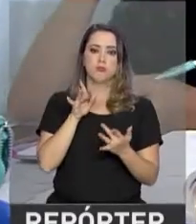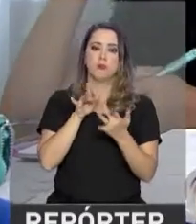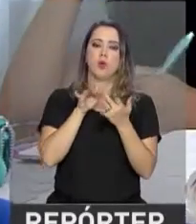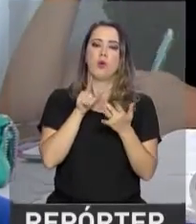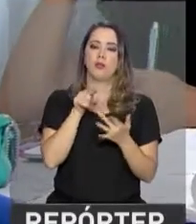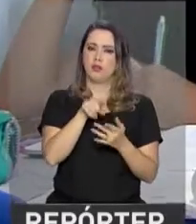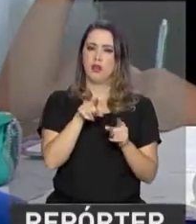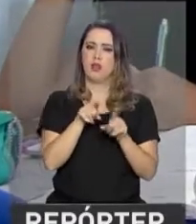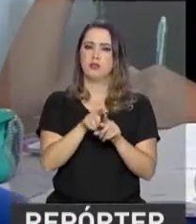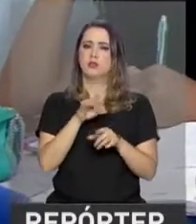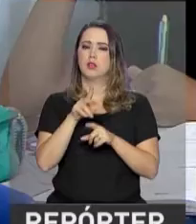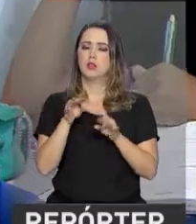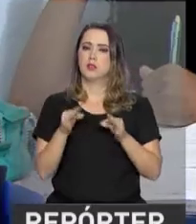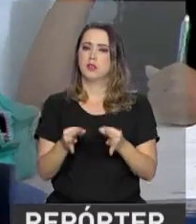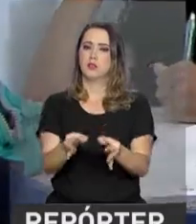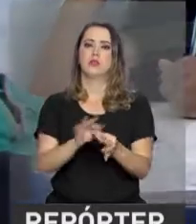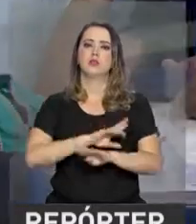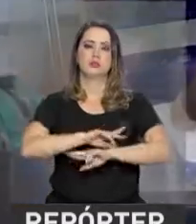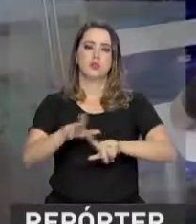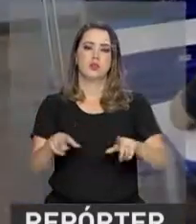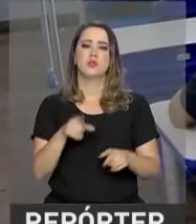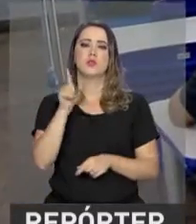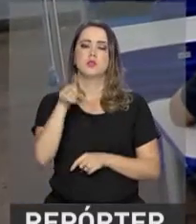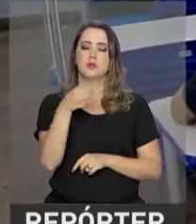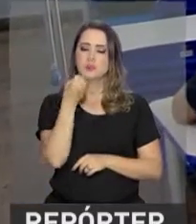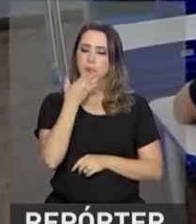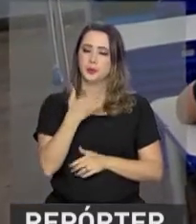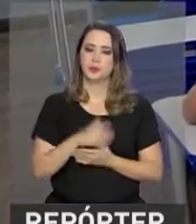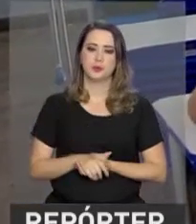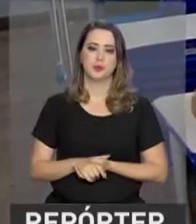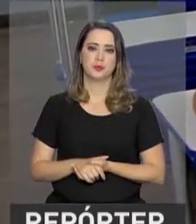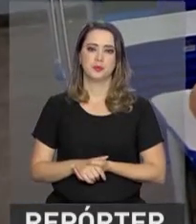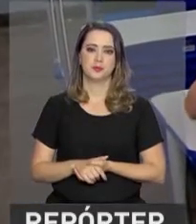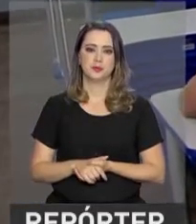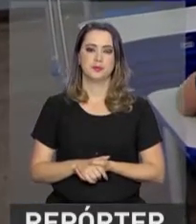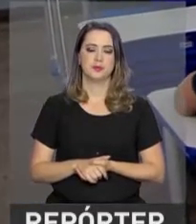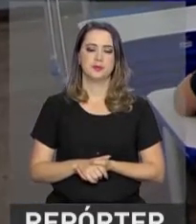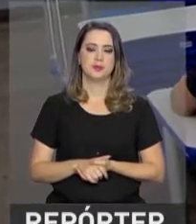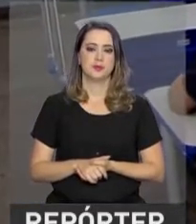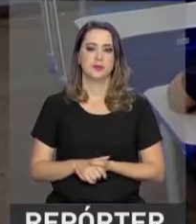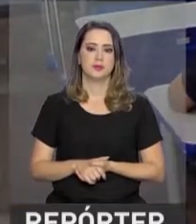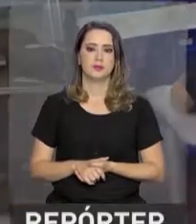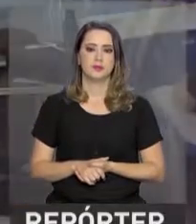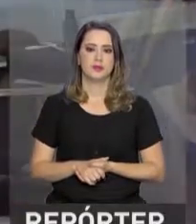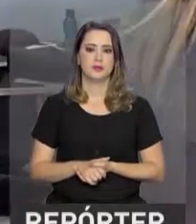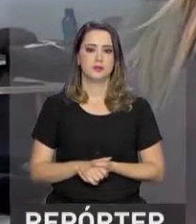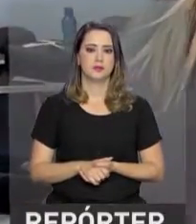Que a tecnologia pode ser usada para muitas coisas boas, né?